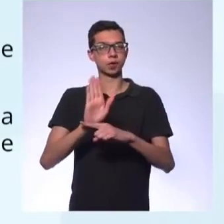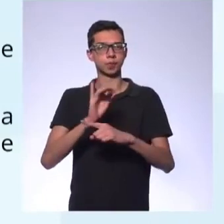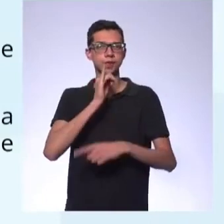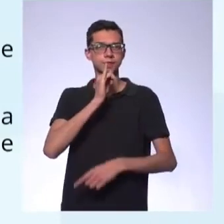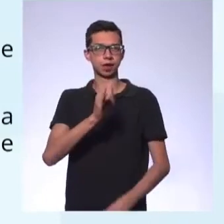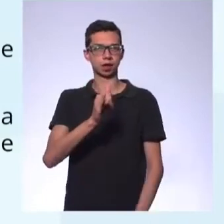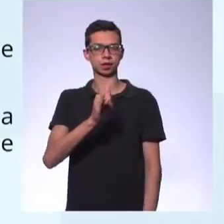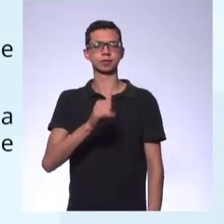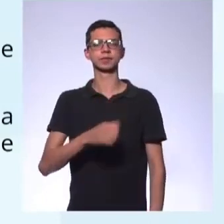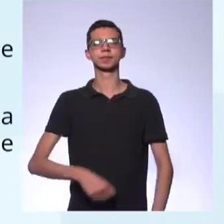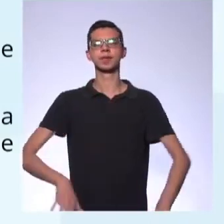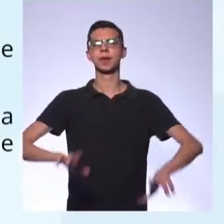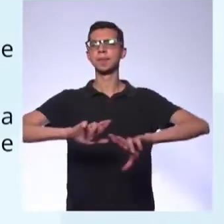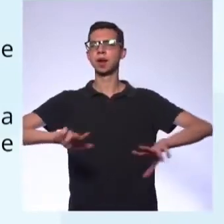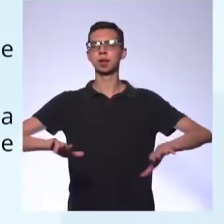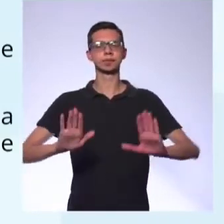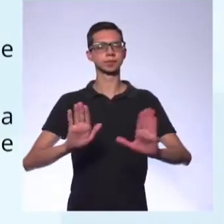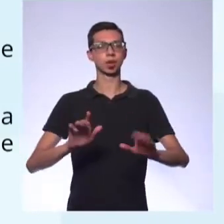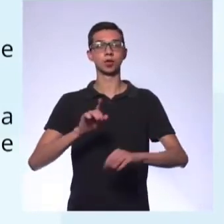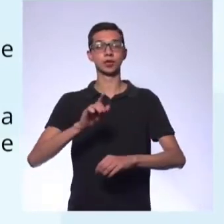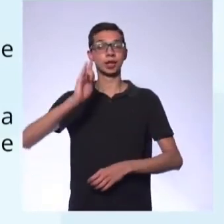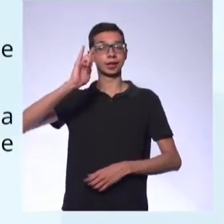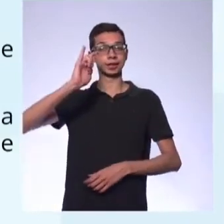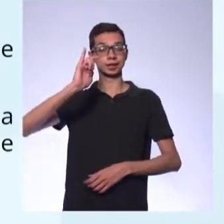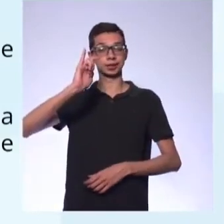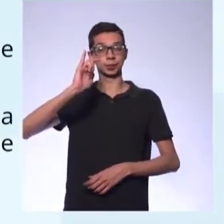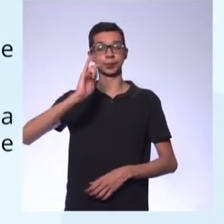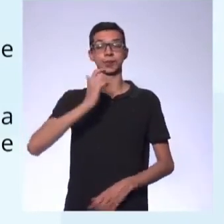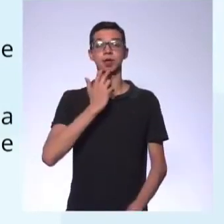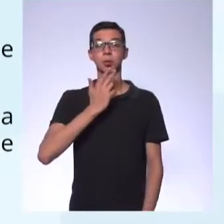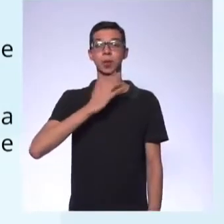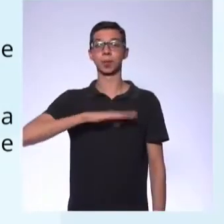essa variedade toda, vá até o Instagram, Língua Portuguesa,